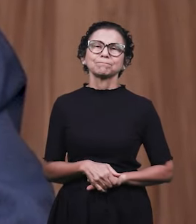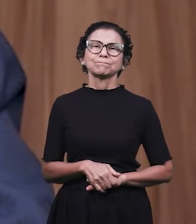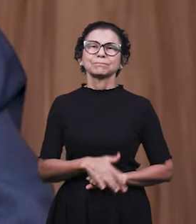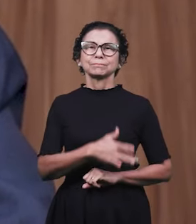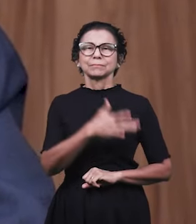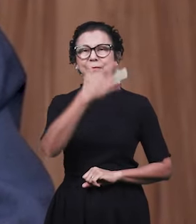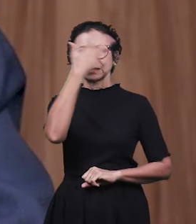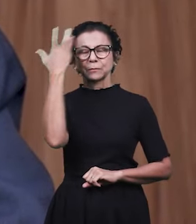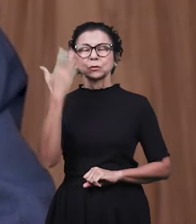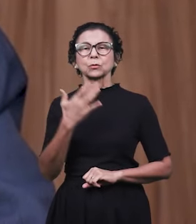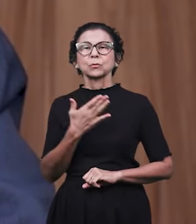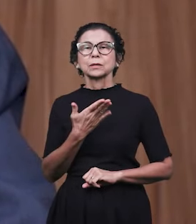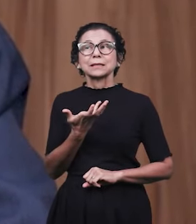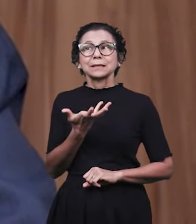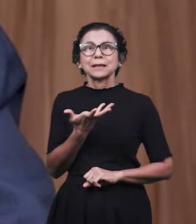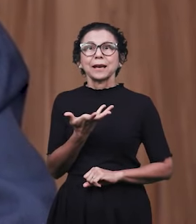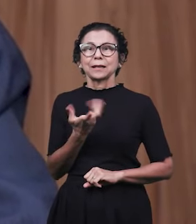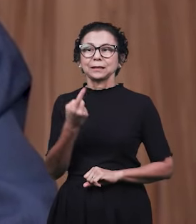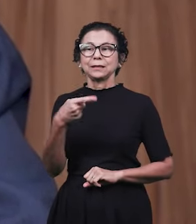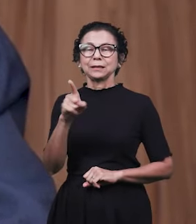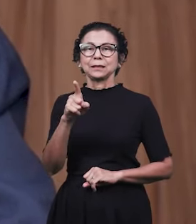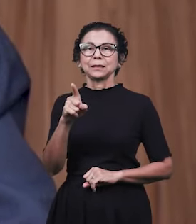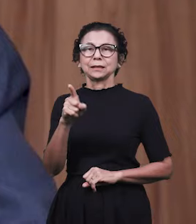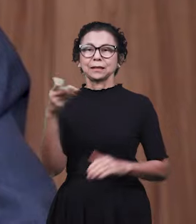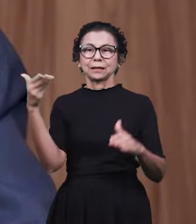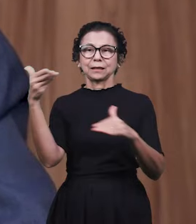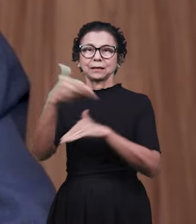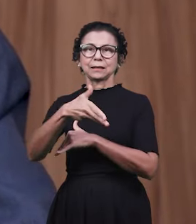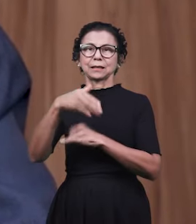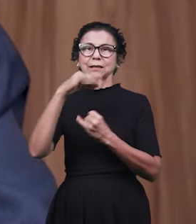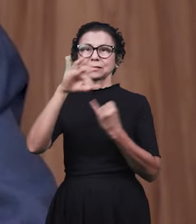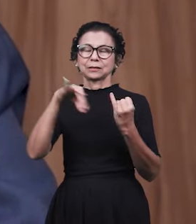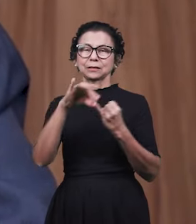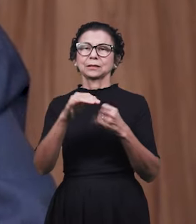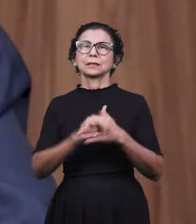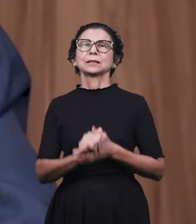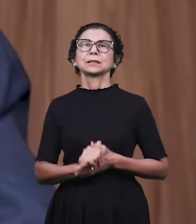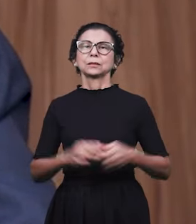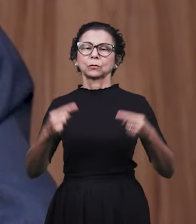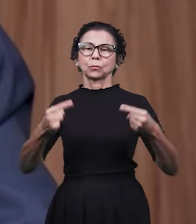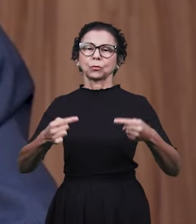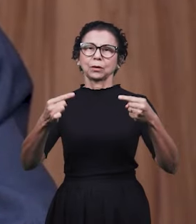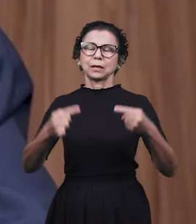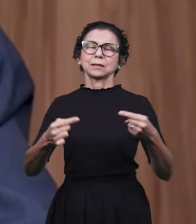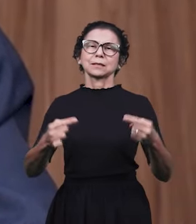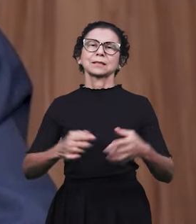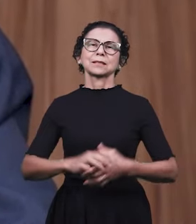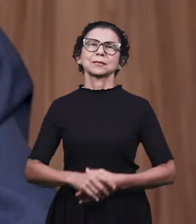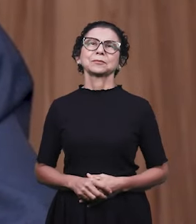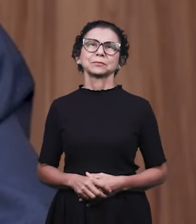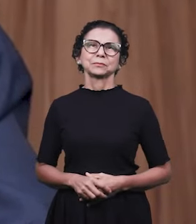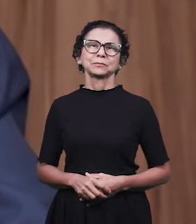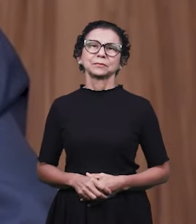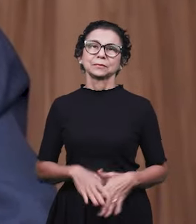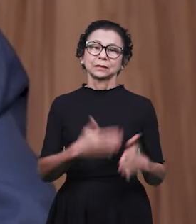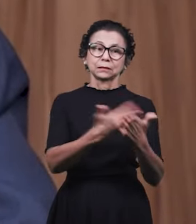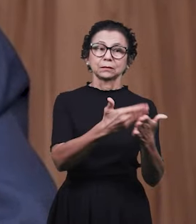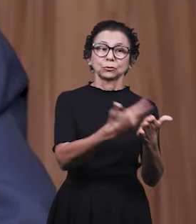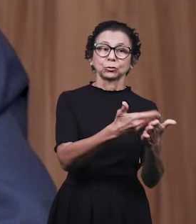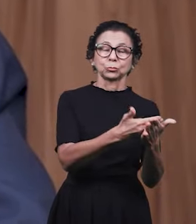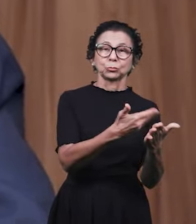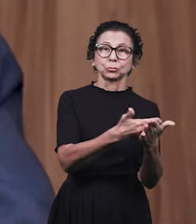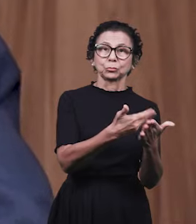lá. Então, se as pessoas querem estar lá, a concorrência vai chegar. E a concorrência que chega é a concorrência que estuda.